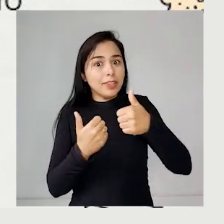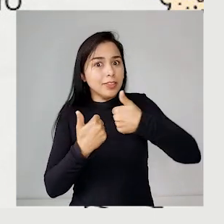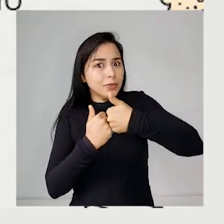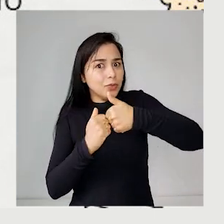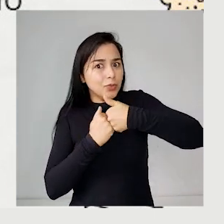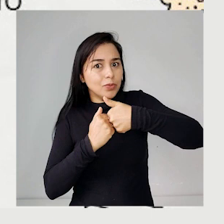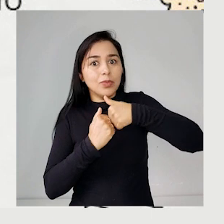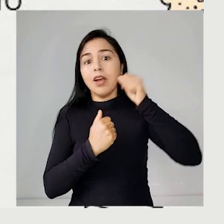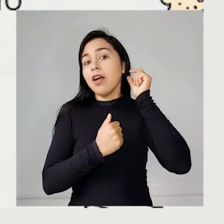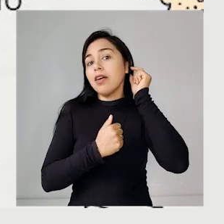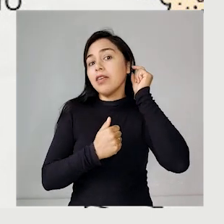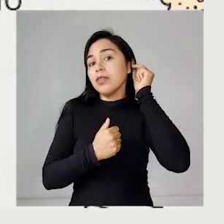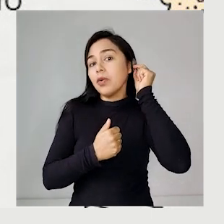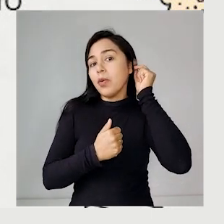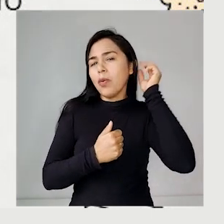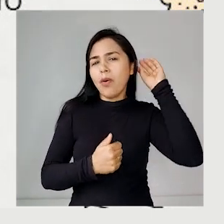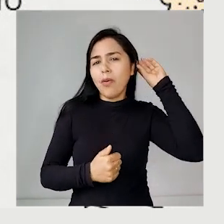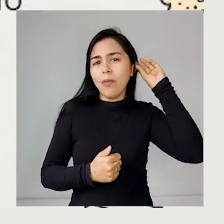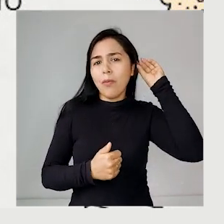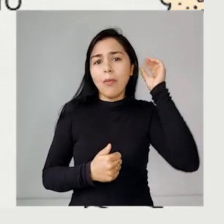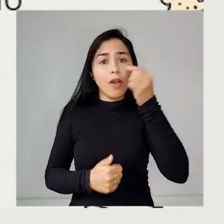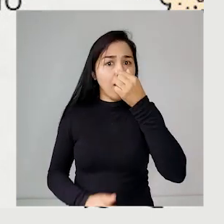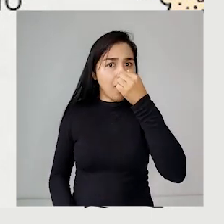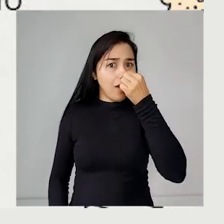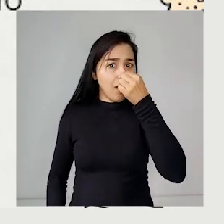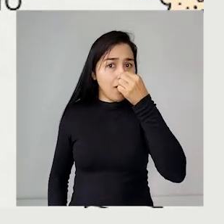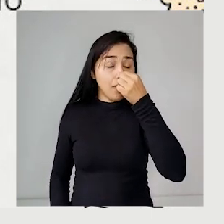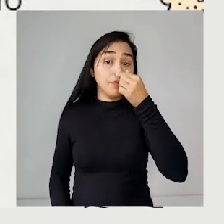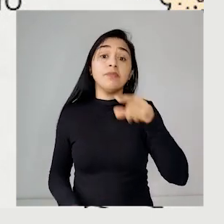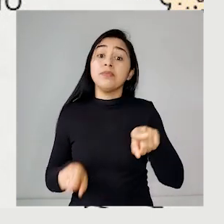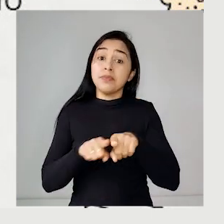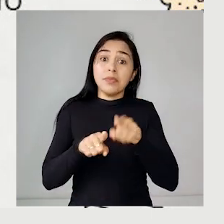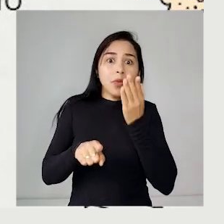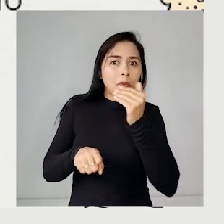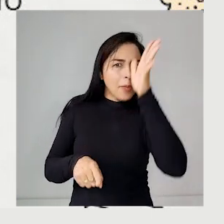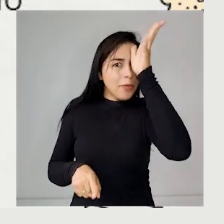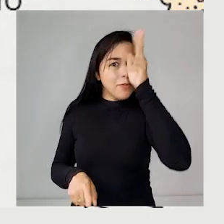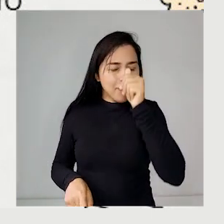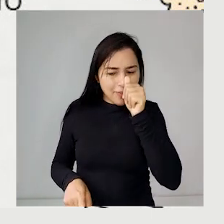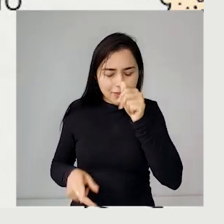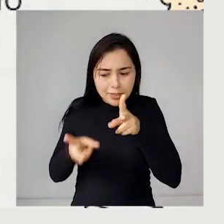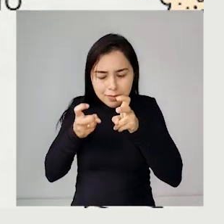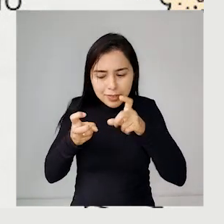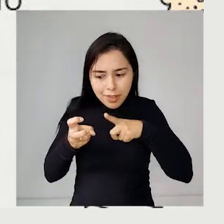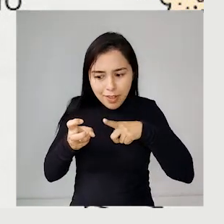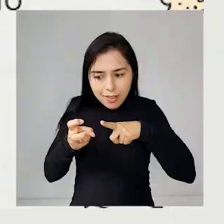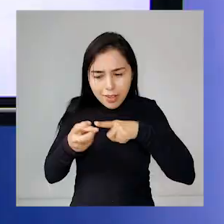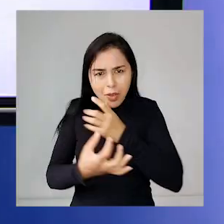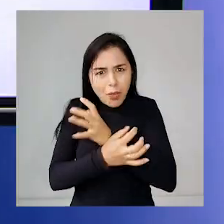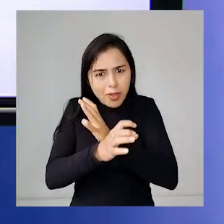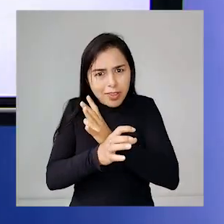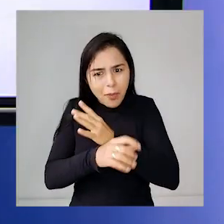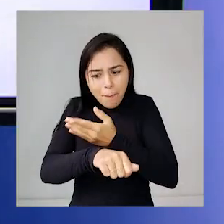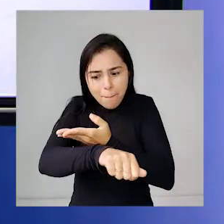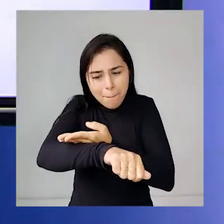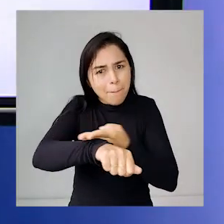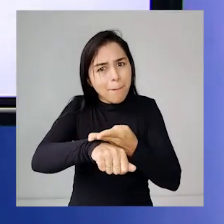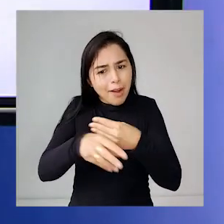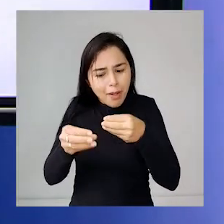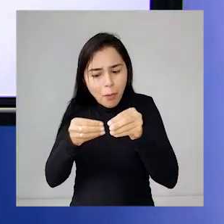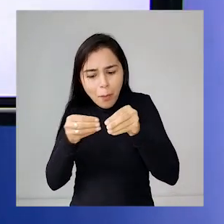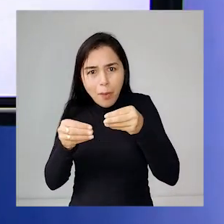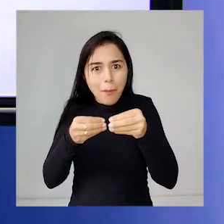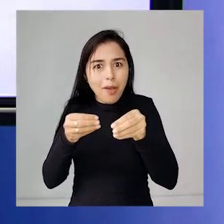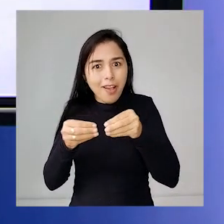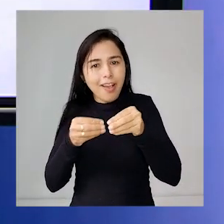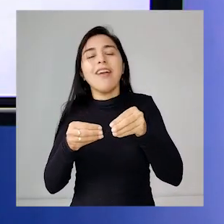Nas galinhas, por exemplo, quando a gente come um frango, é aquele ossinho branco, o que nós conhecemos popularmente como ossinho